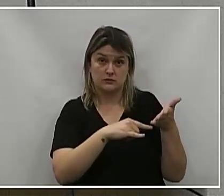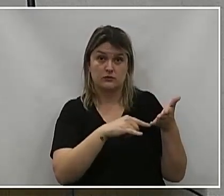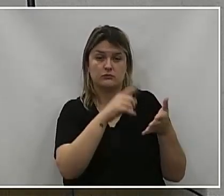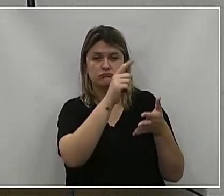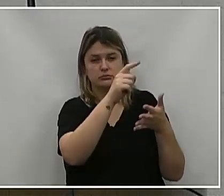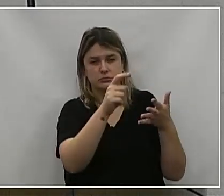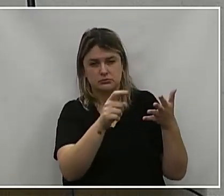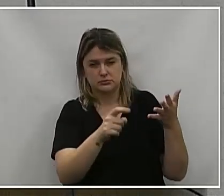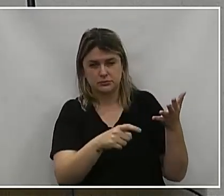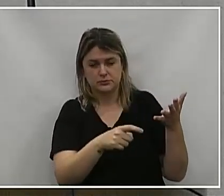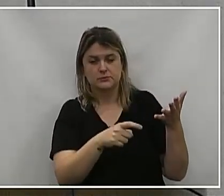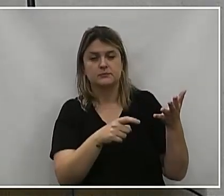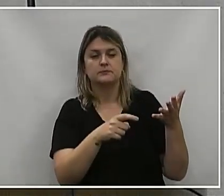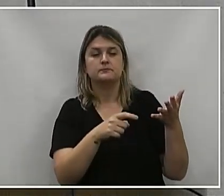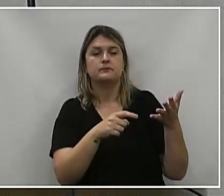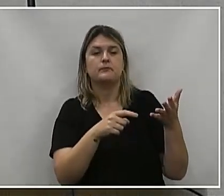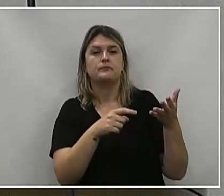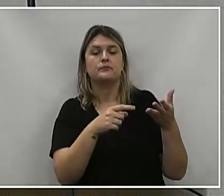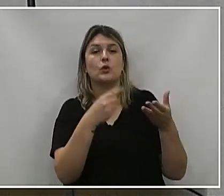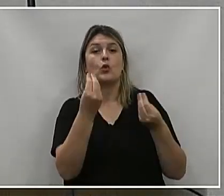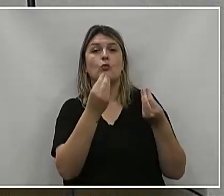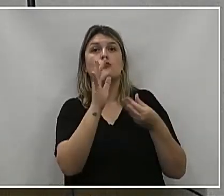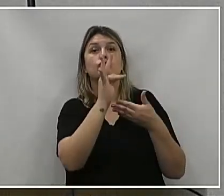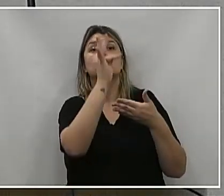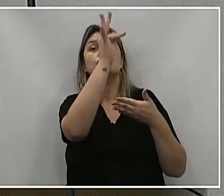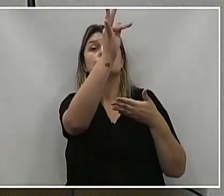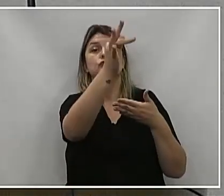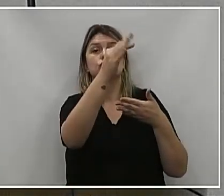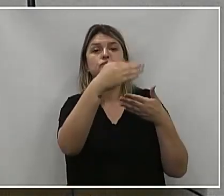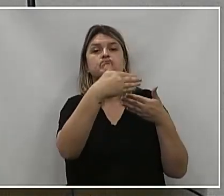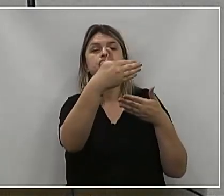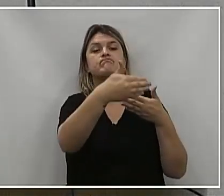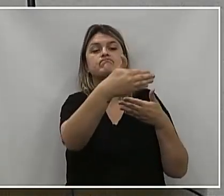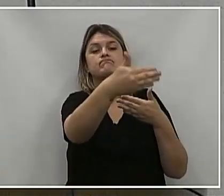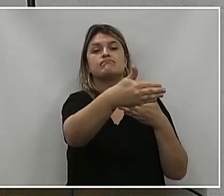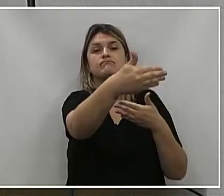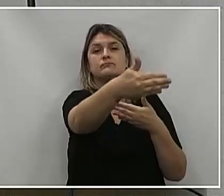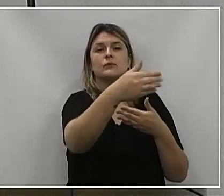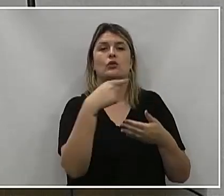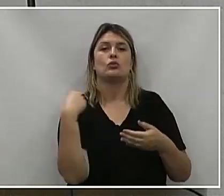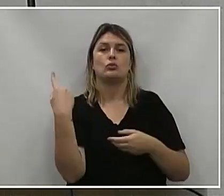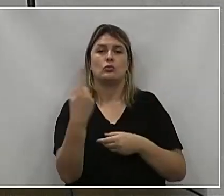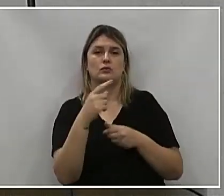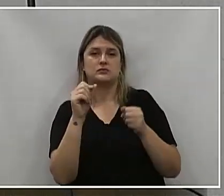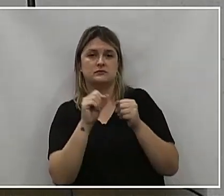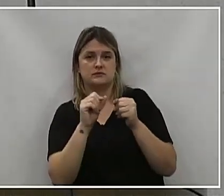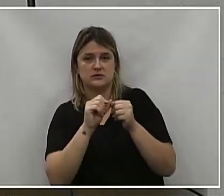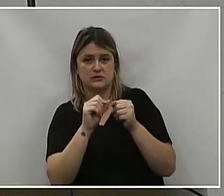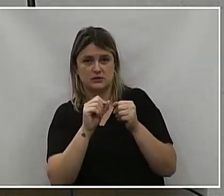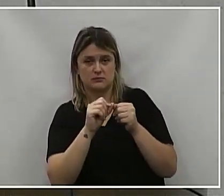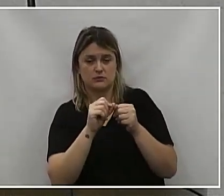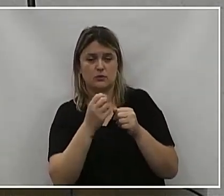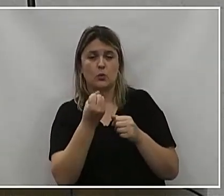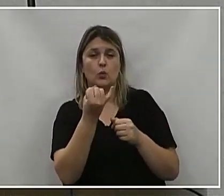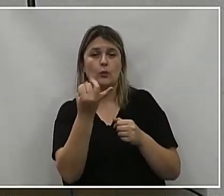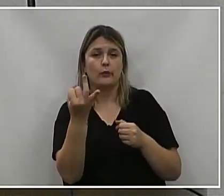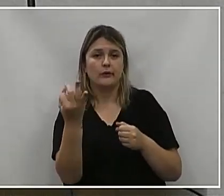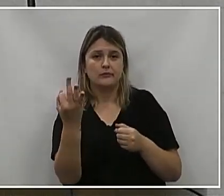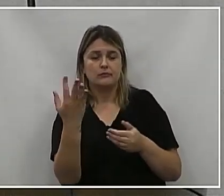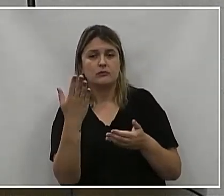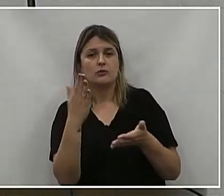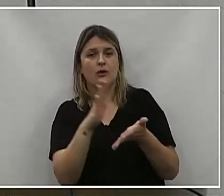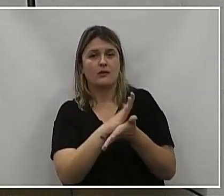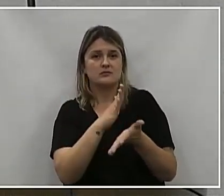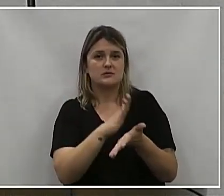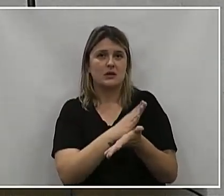estavam determinados no contrato, as projeções que nós fizemos tanto de receitas, né,